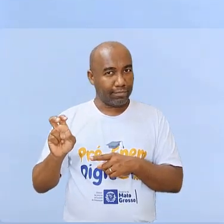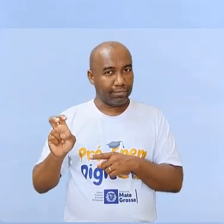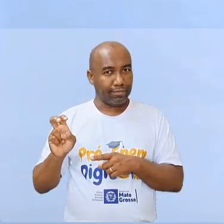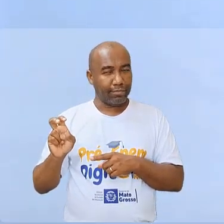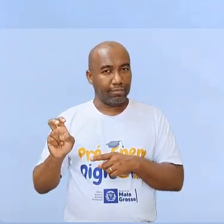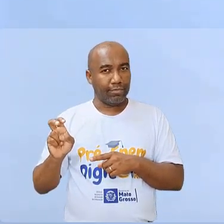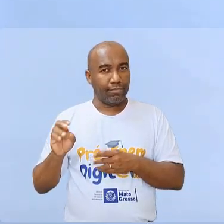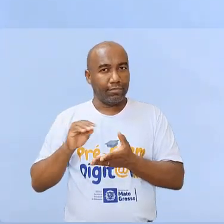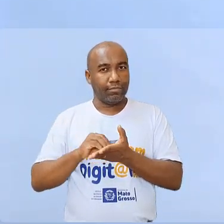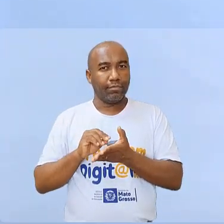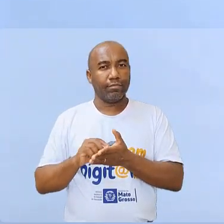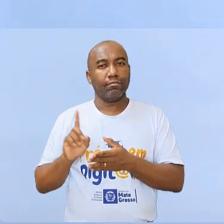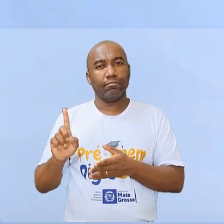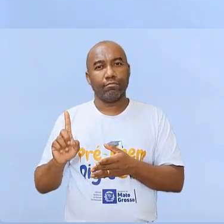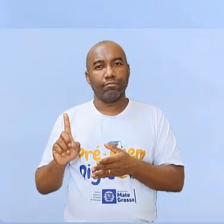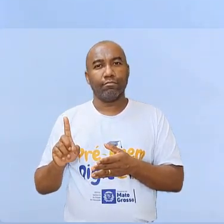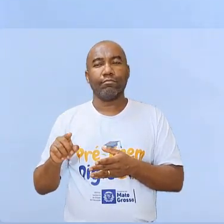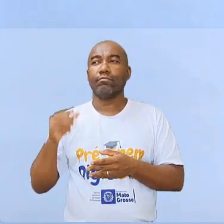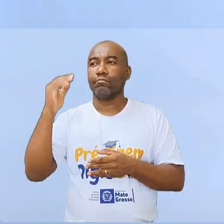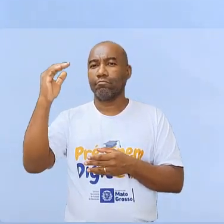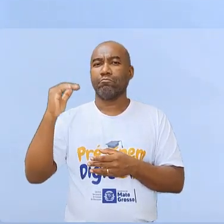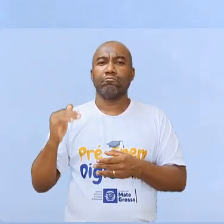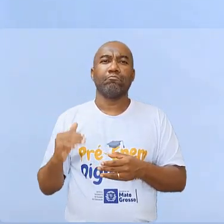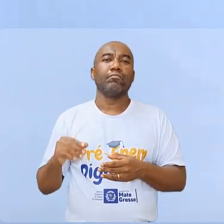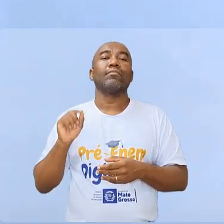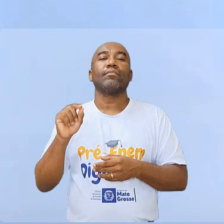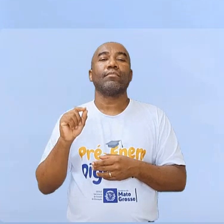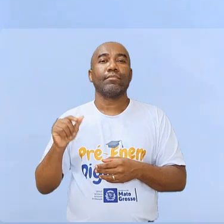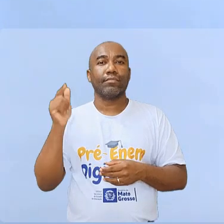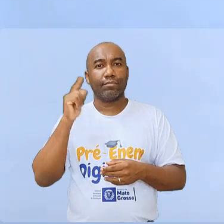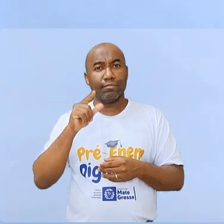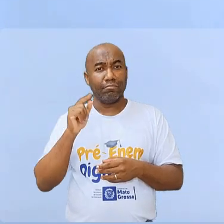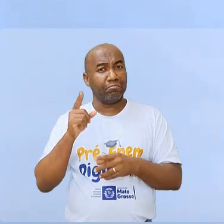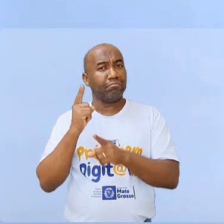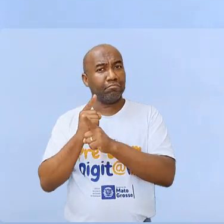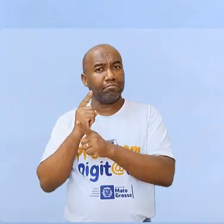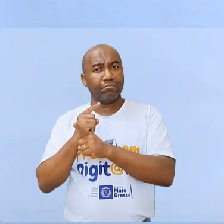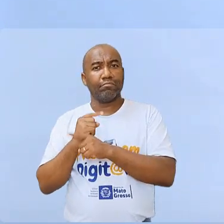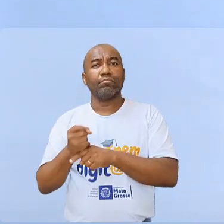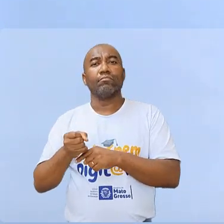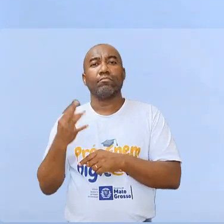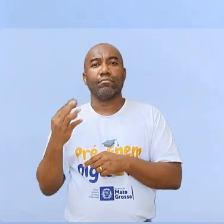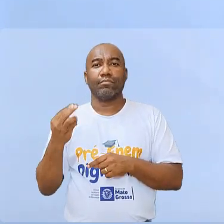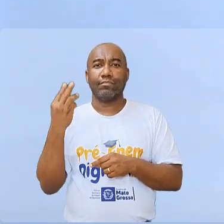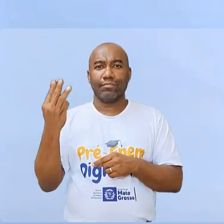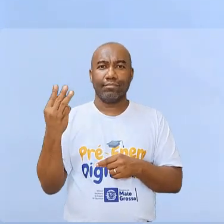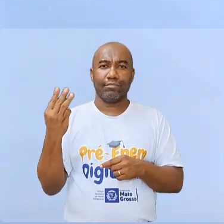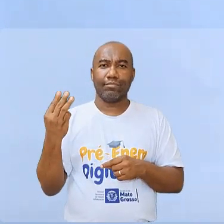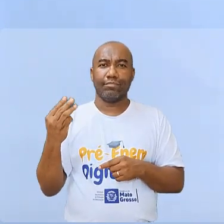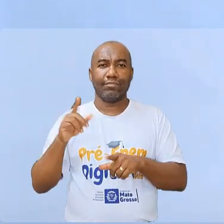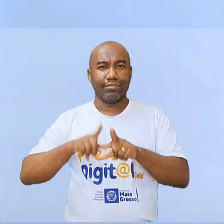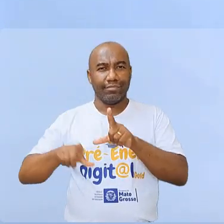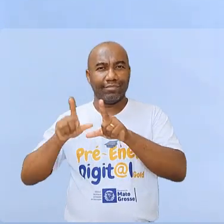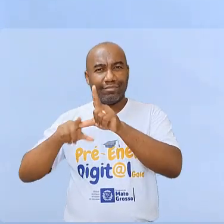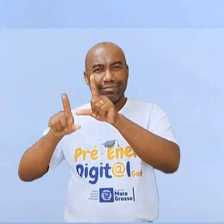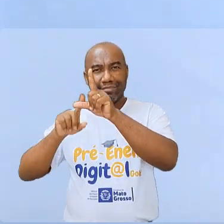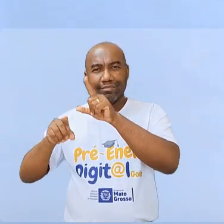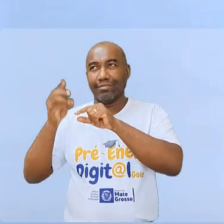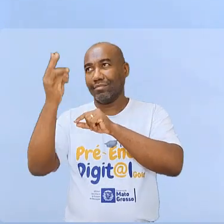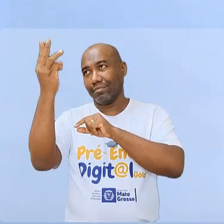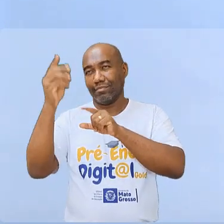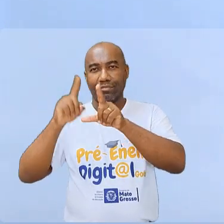15 todas elas eu tive exatamente três variáveis três letrinhas